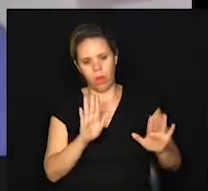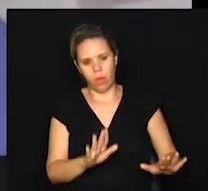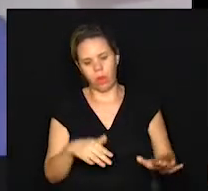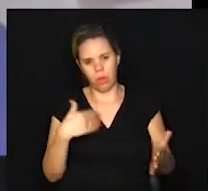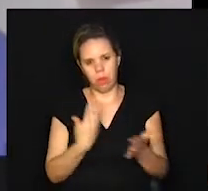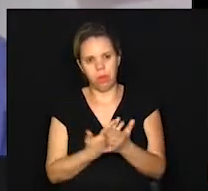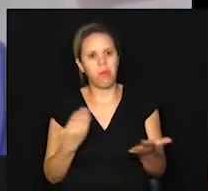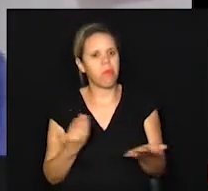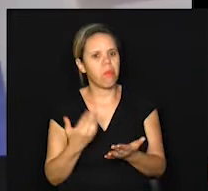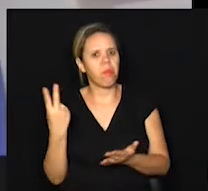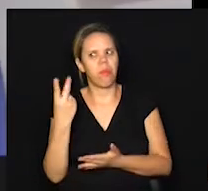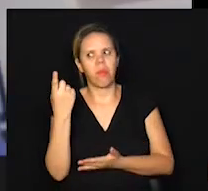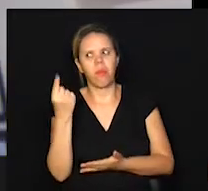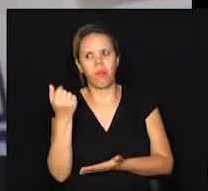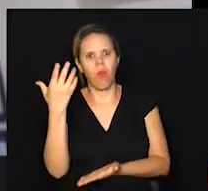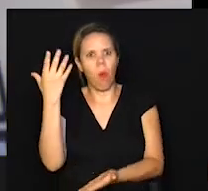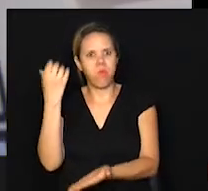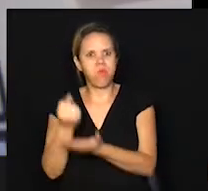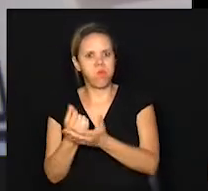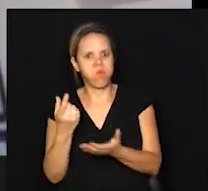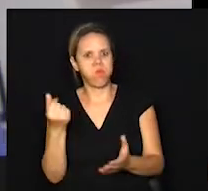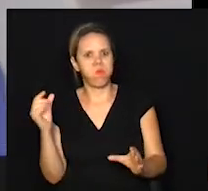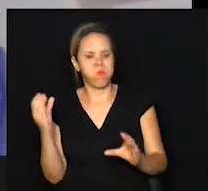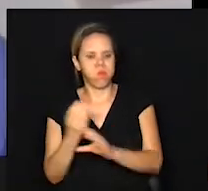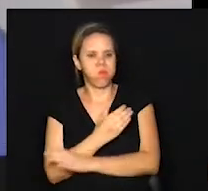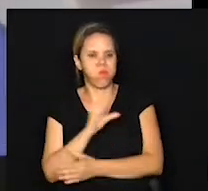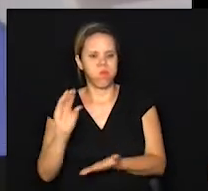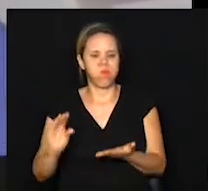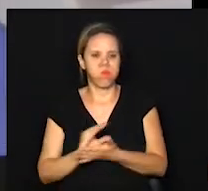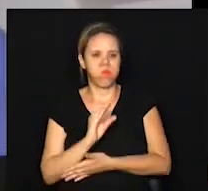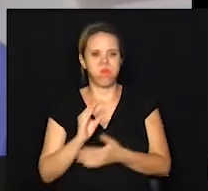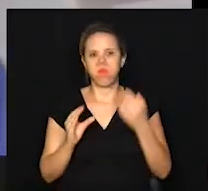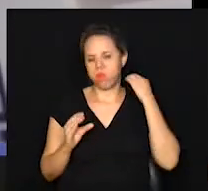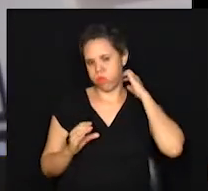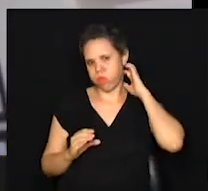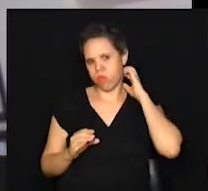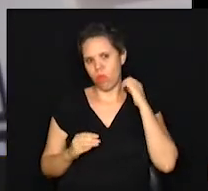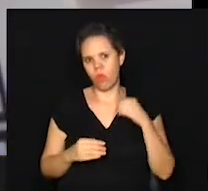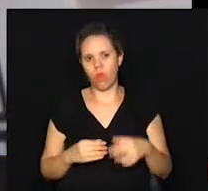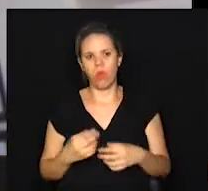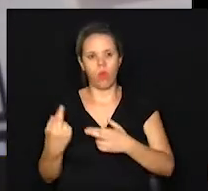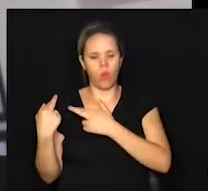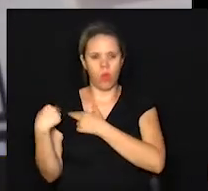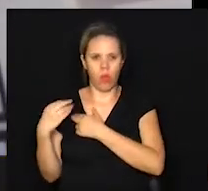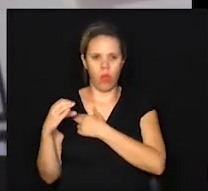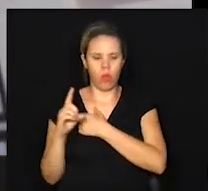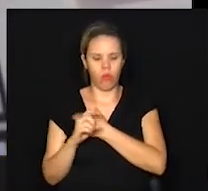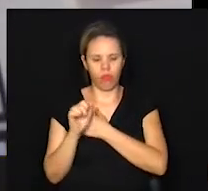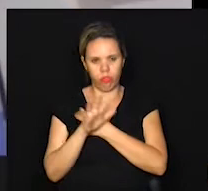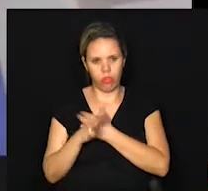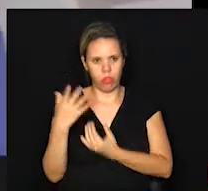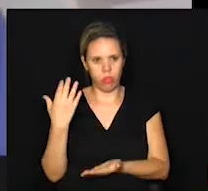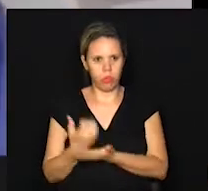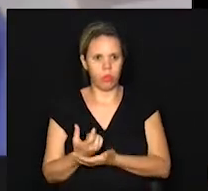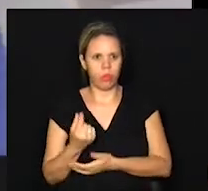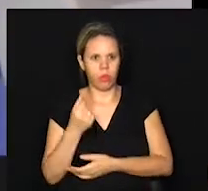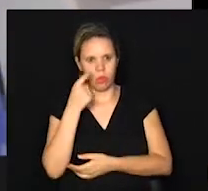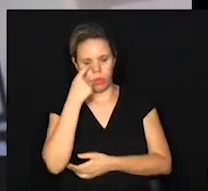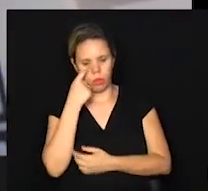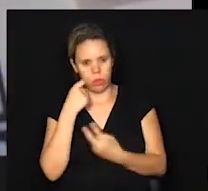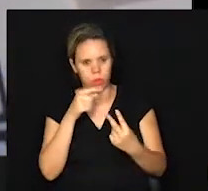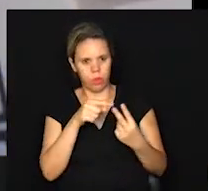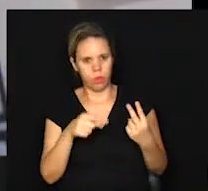qual foi o valor monetário total desse livro, qual foi o valor que o coordenador-geral, inclusive, recebeu, né? E nós fomos, eu e o